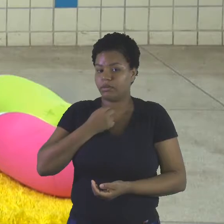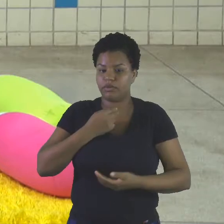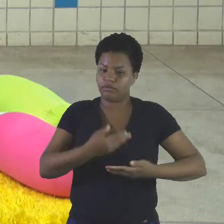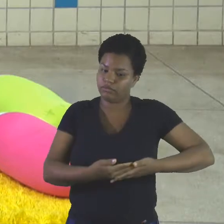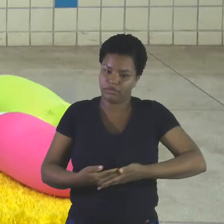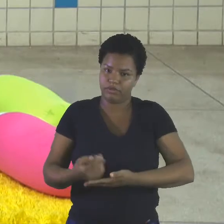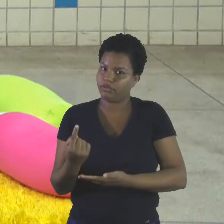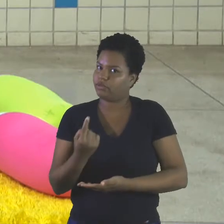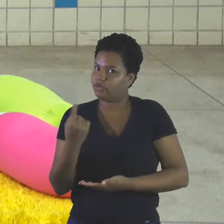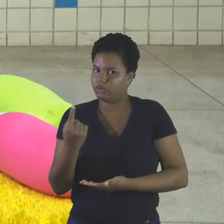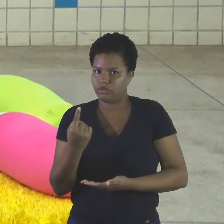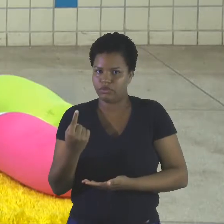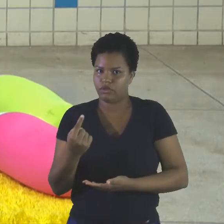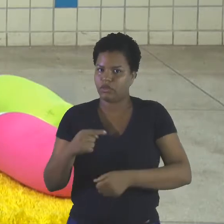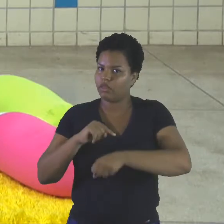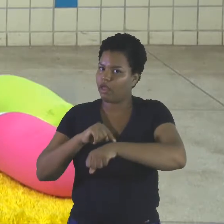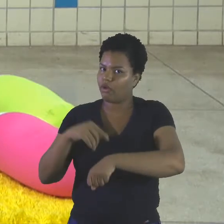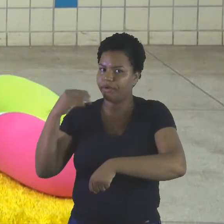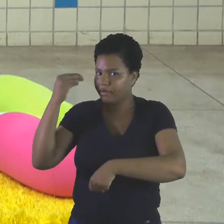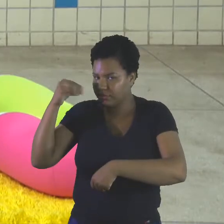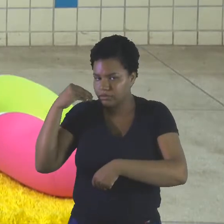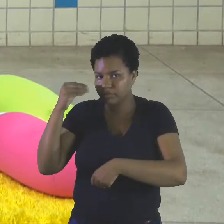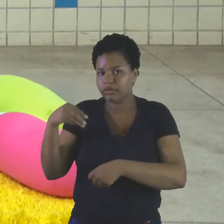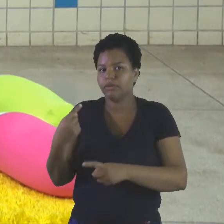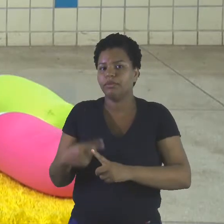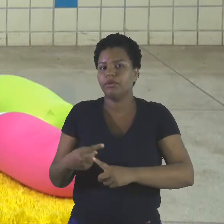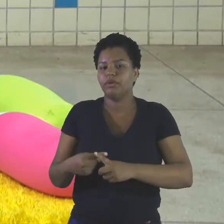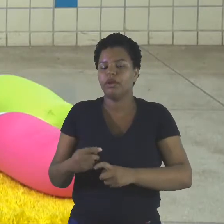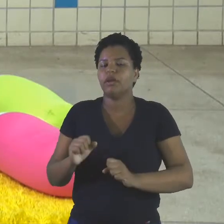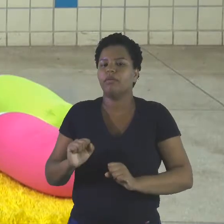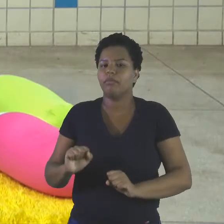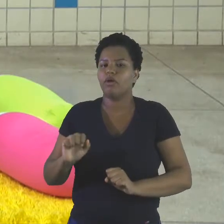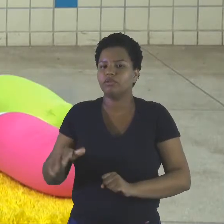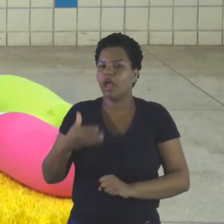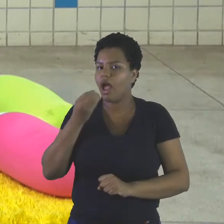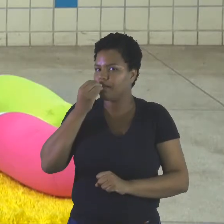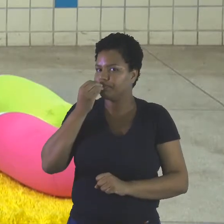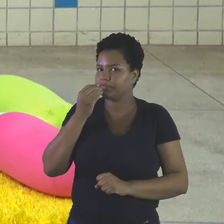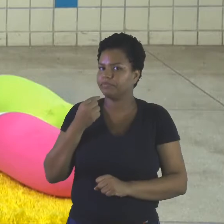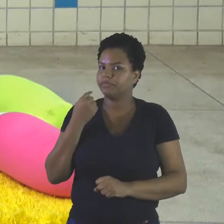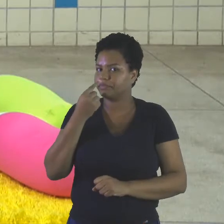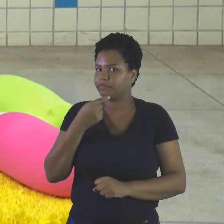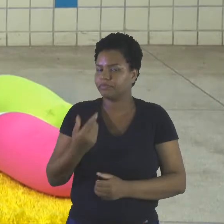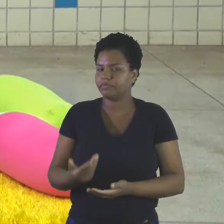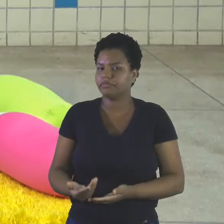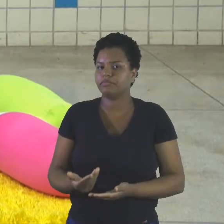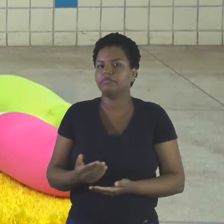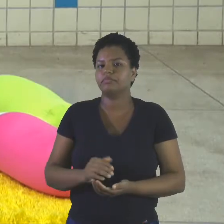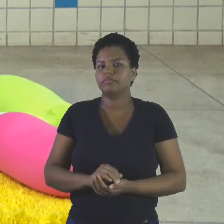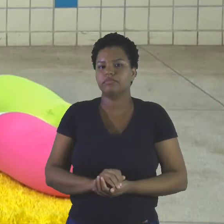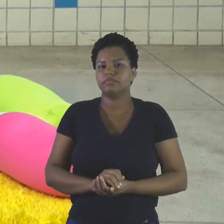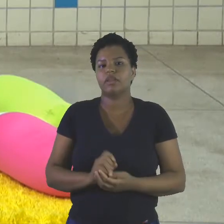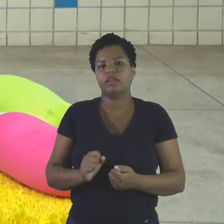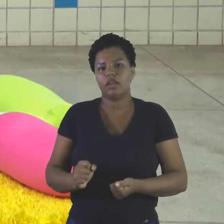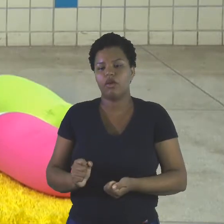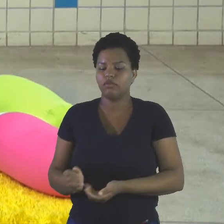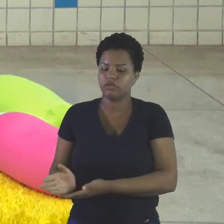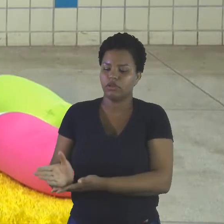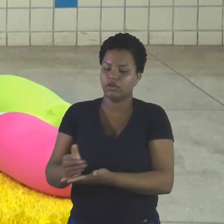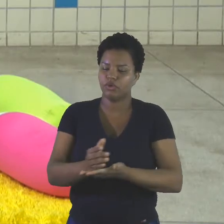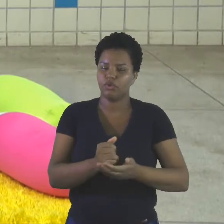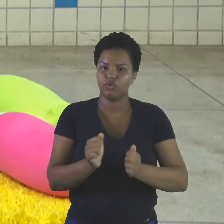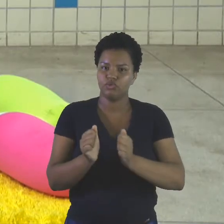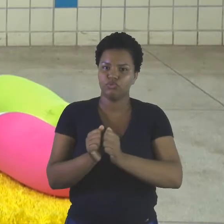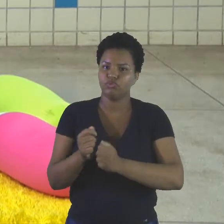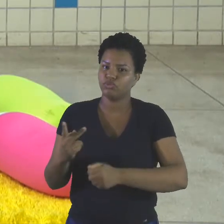o bebê sozinho durante essa experiência porque ele pode colocar esse material na boca tá então começa a recolher junto